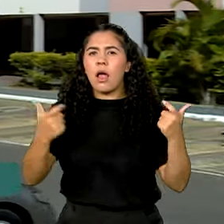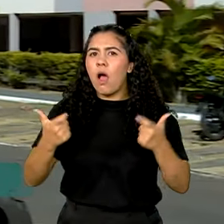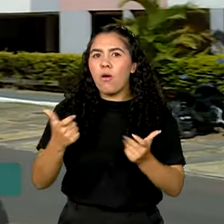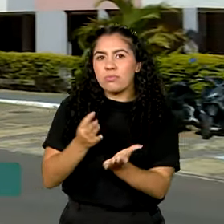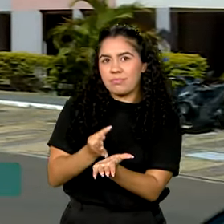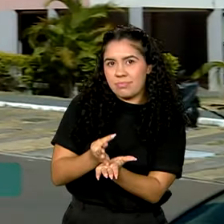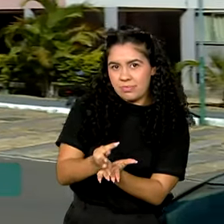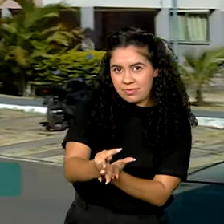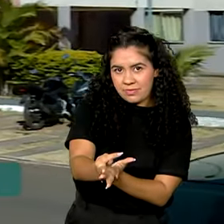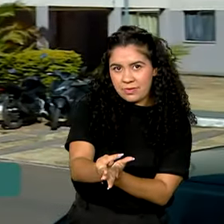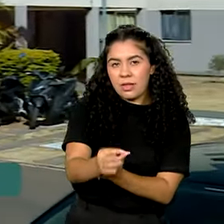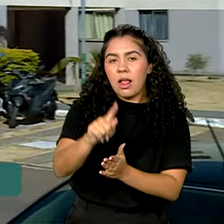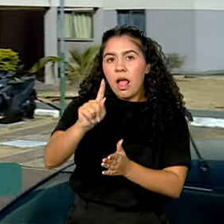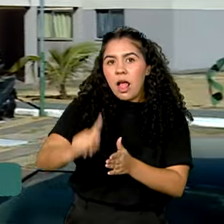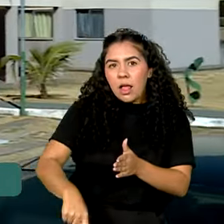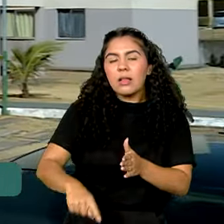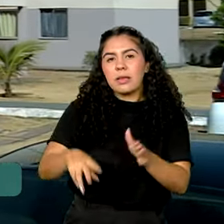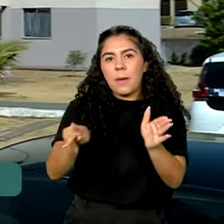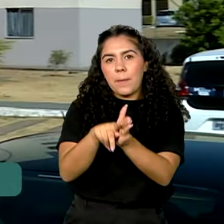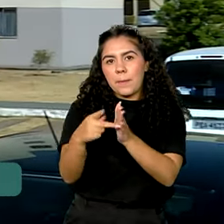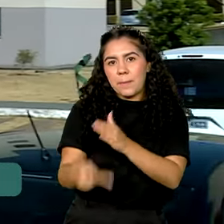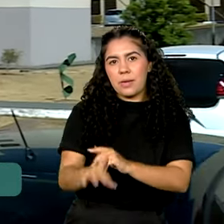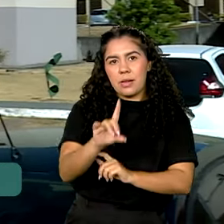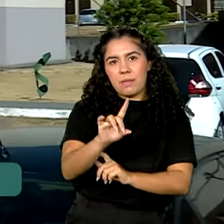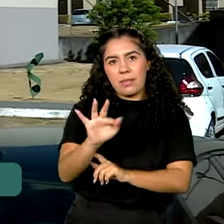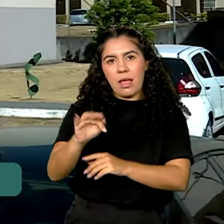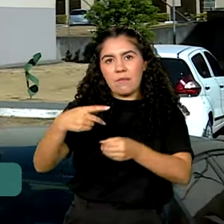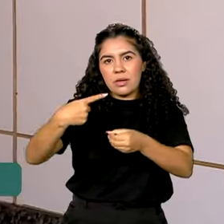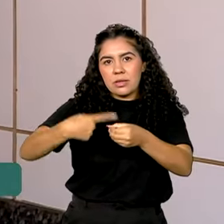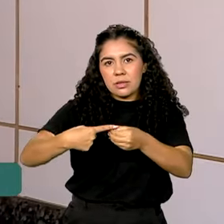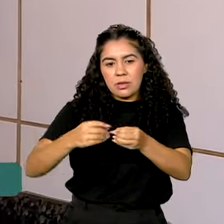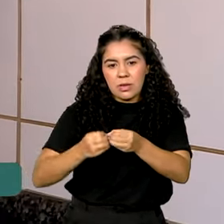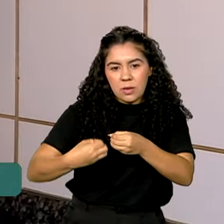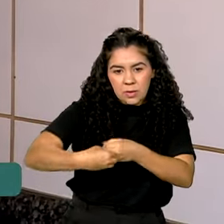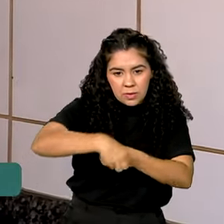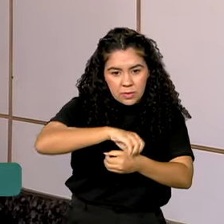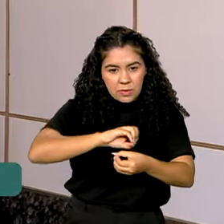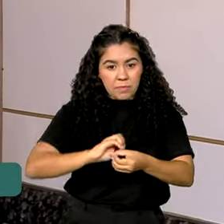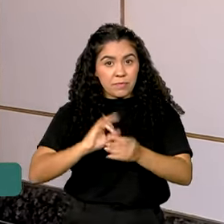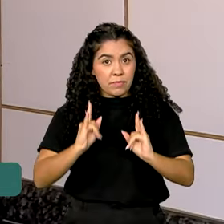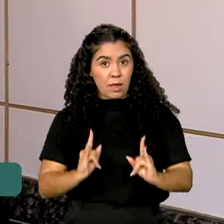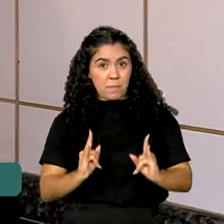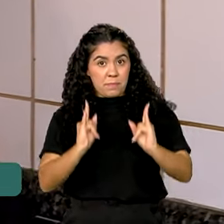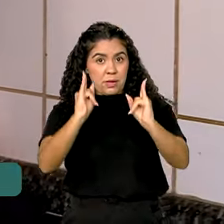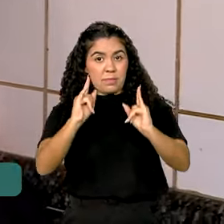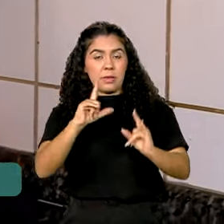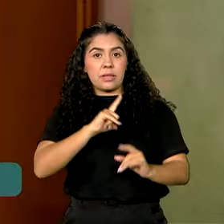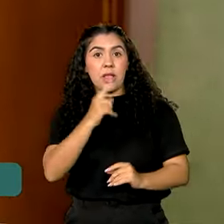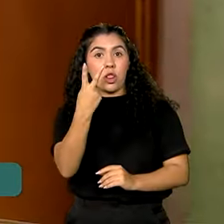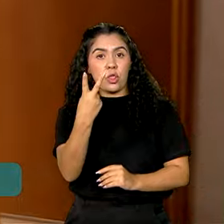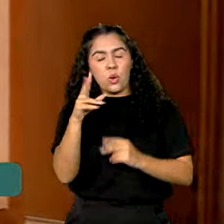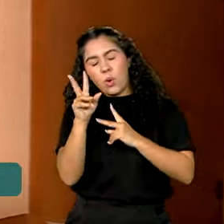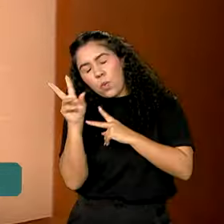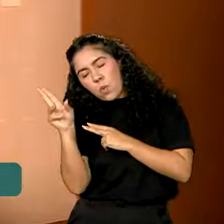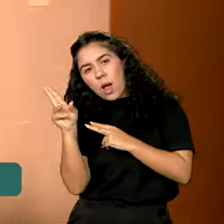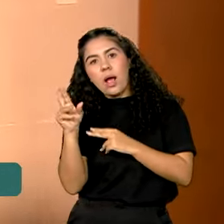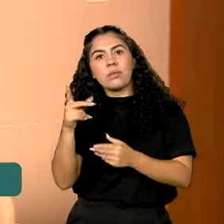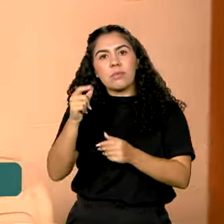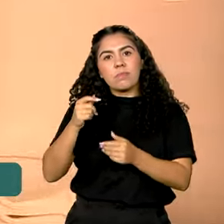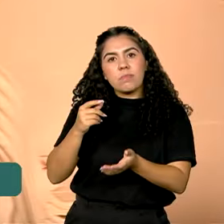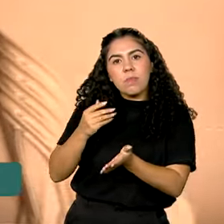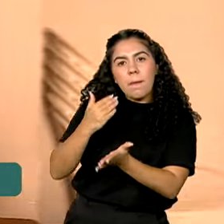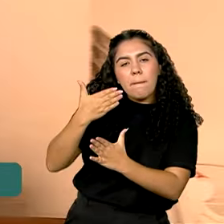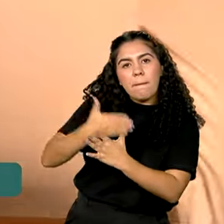Fundo região administrativa do Distrito Federal o apartamento de dois quartos foi financiado